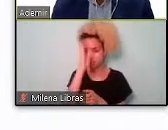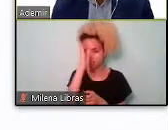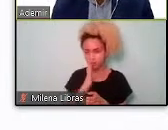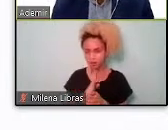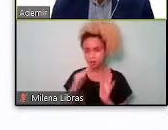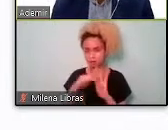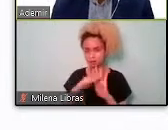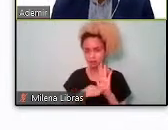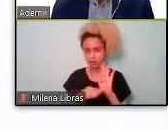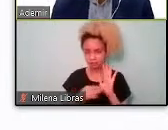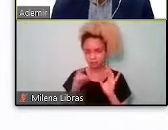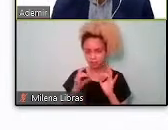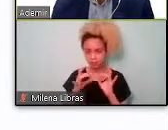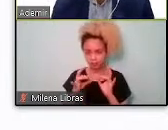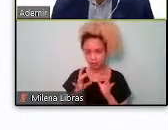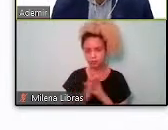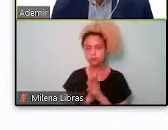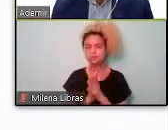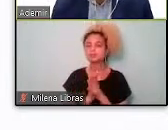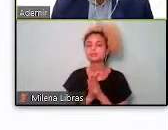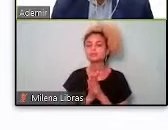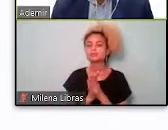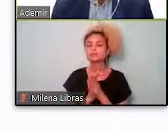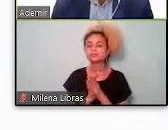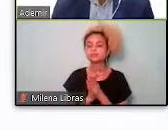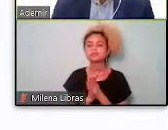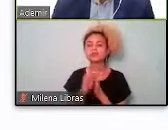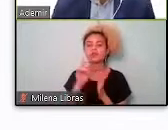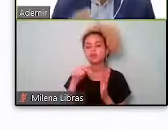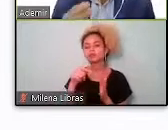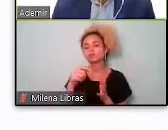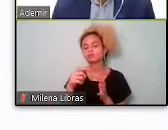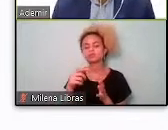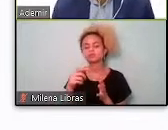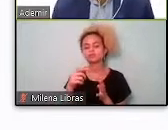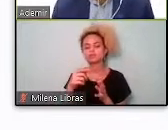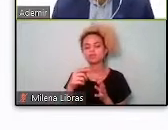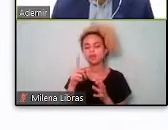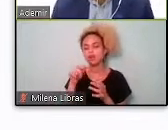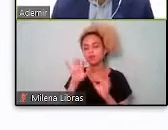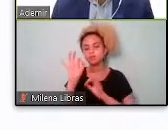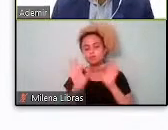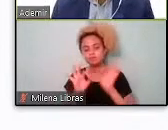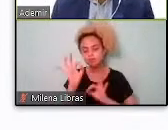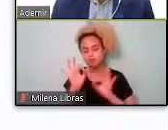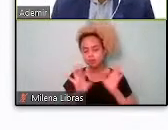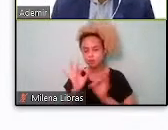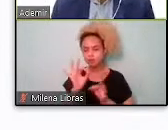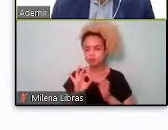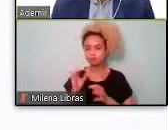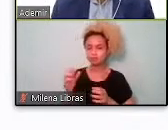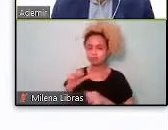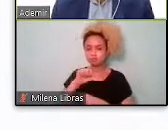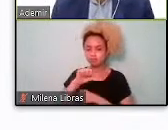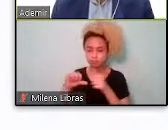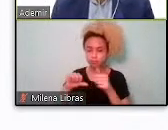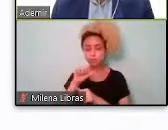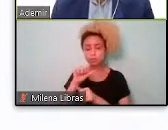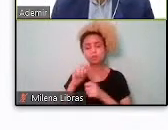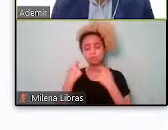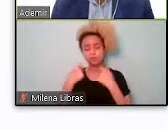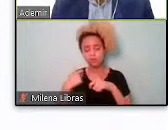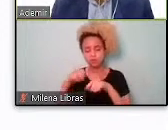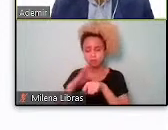norma, que traduz assim de uma forma sintética, é um plano de reforma que deve ser elaborado